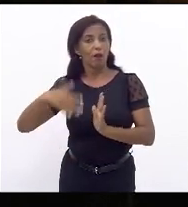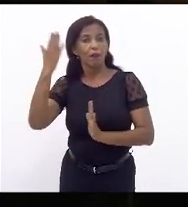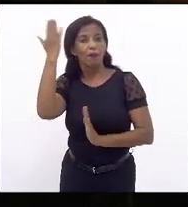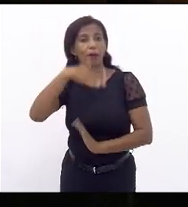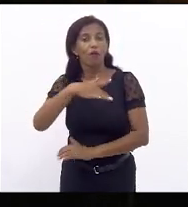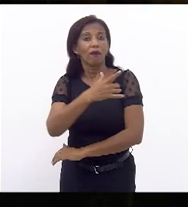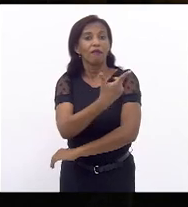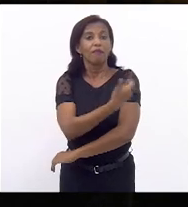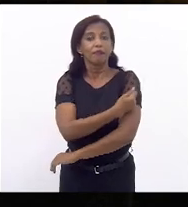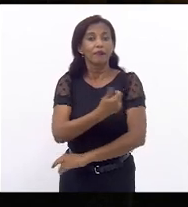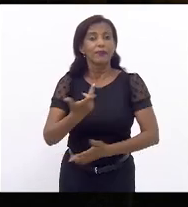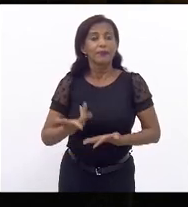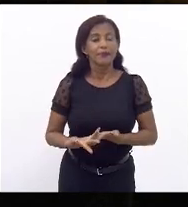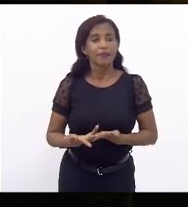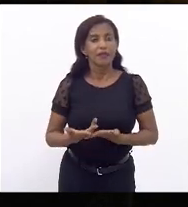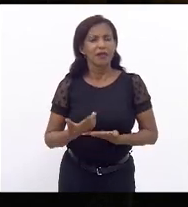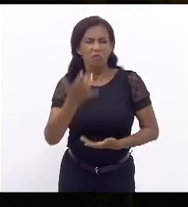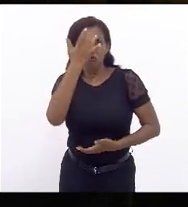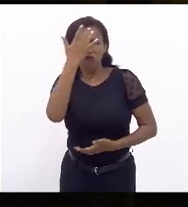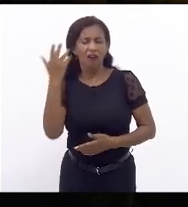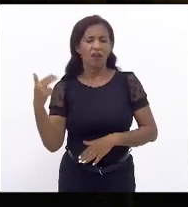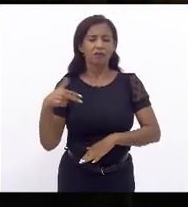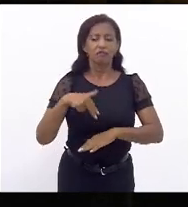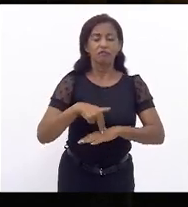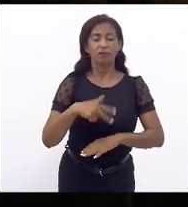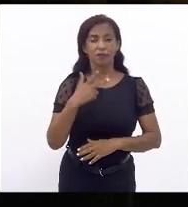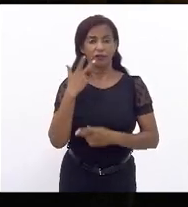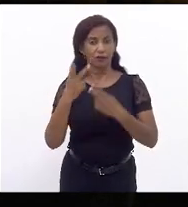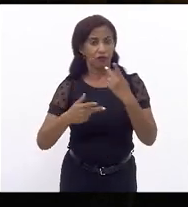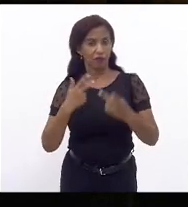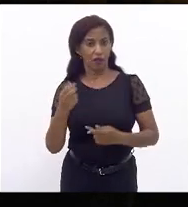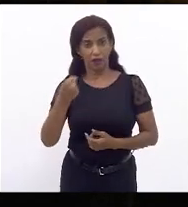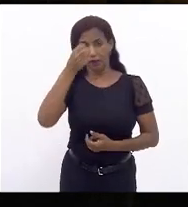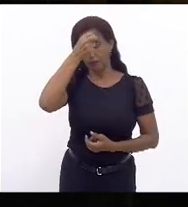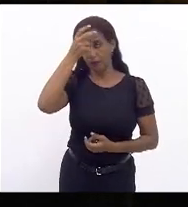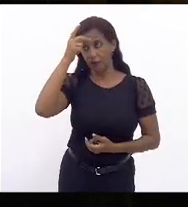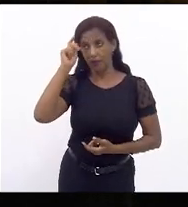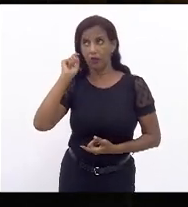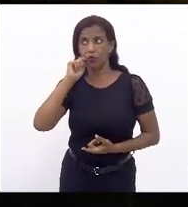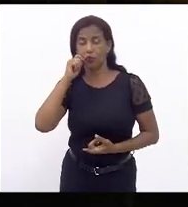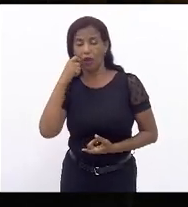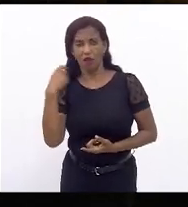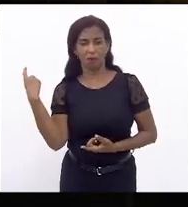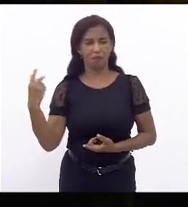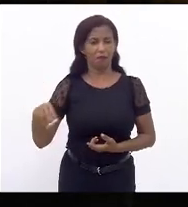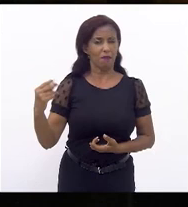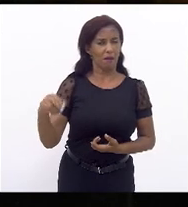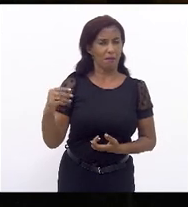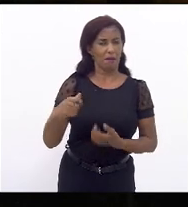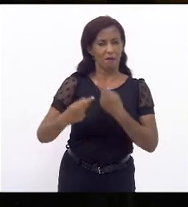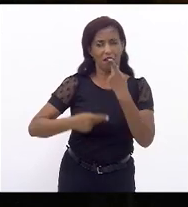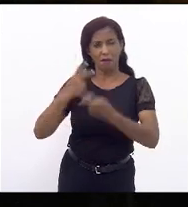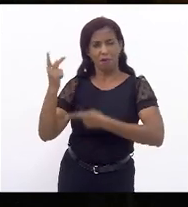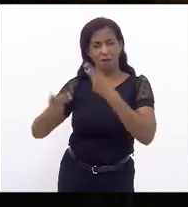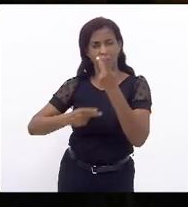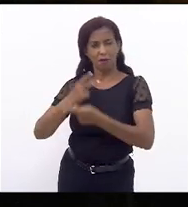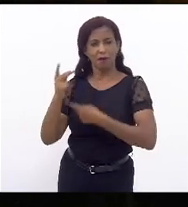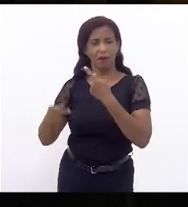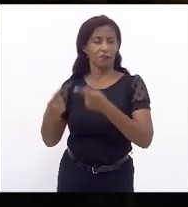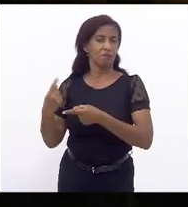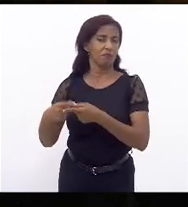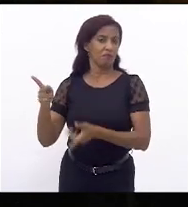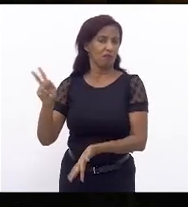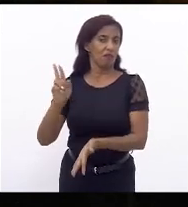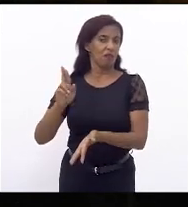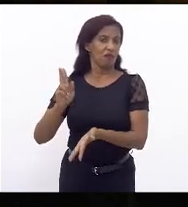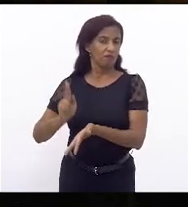vir aqui na tribuna falar do prefeito Eduardo Paes, descer a lenha nele, porque ele